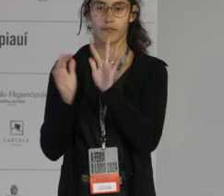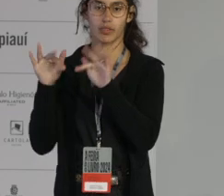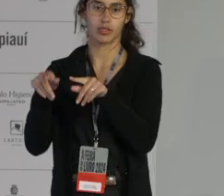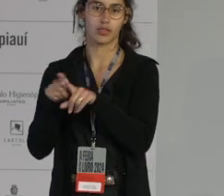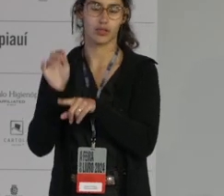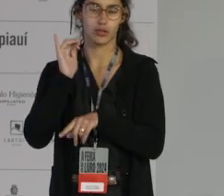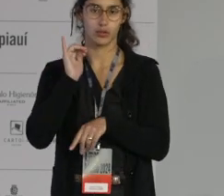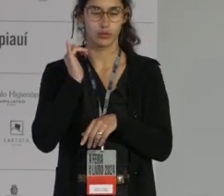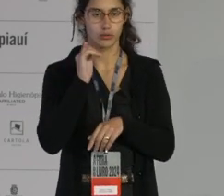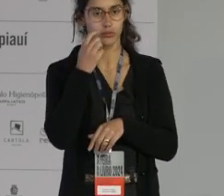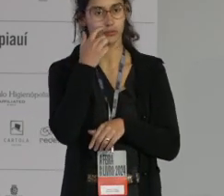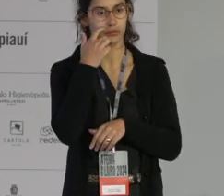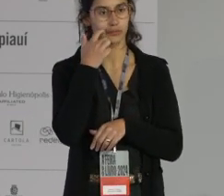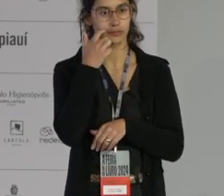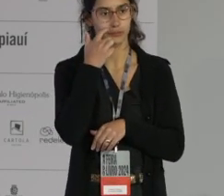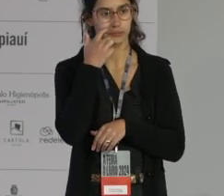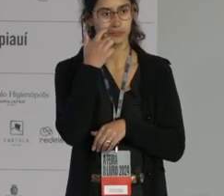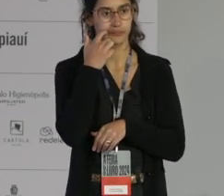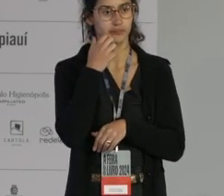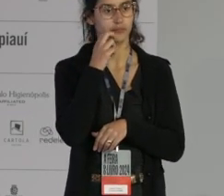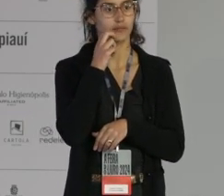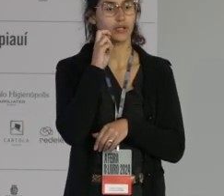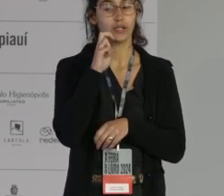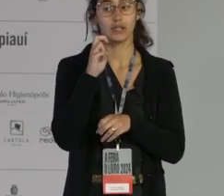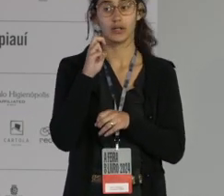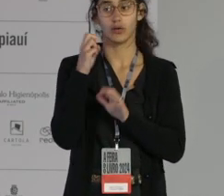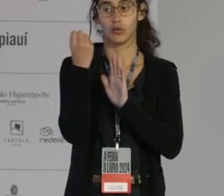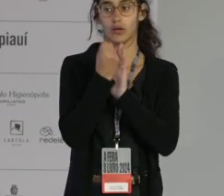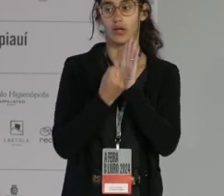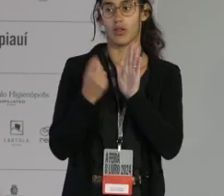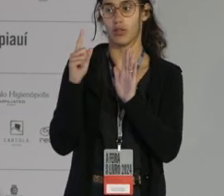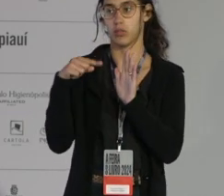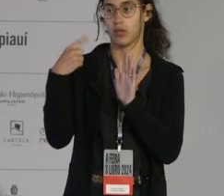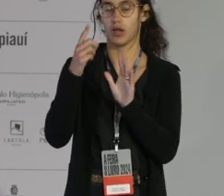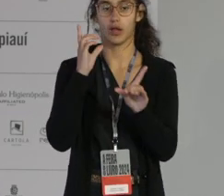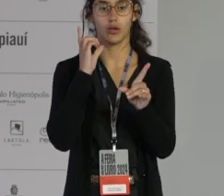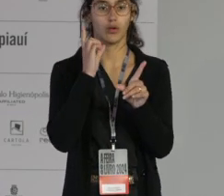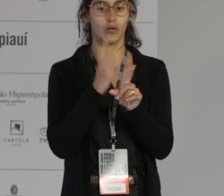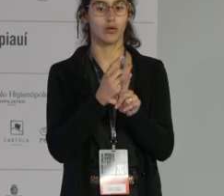conto. Cinco séculos depois, ele reencontra o pajé